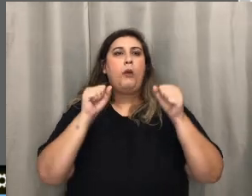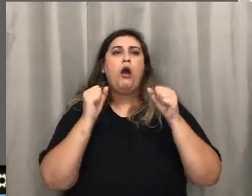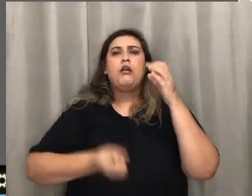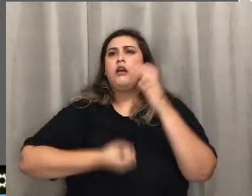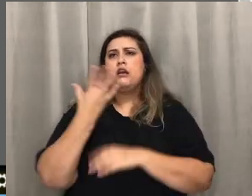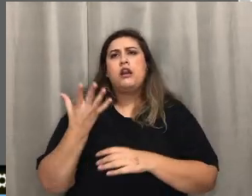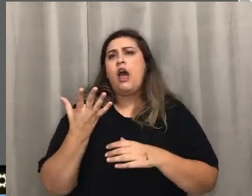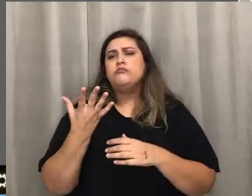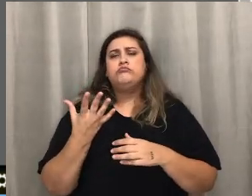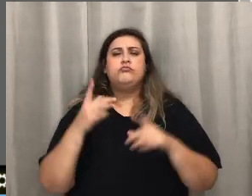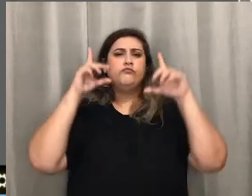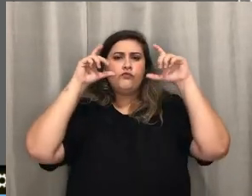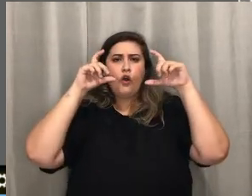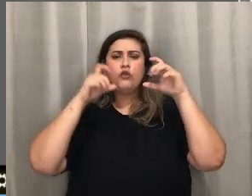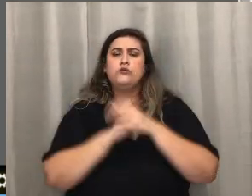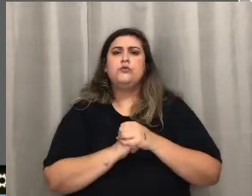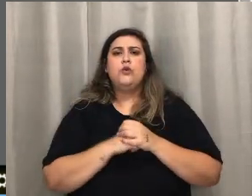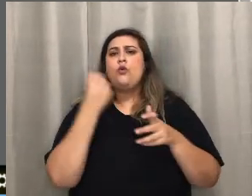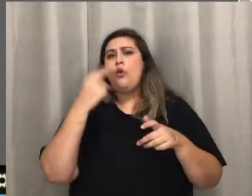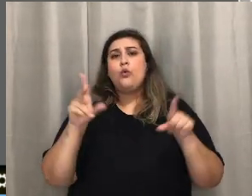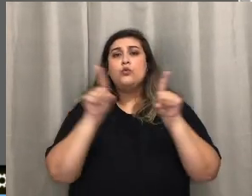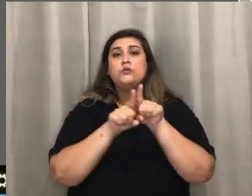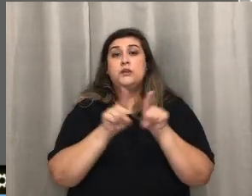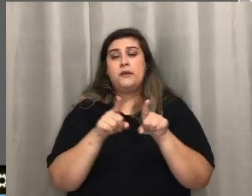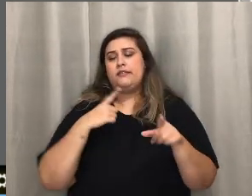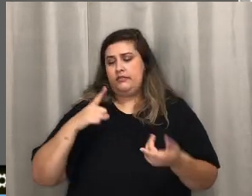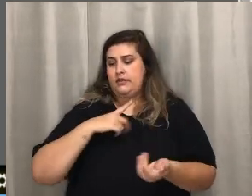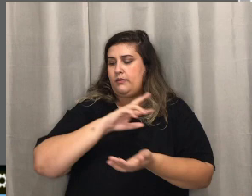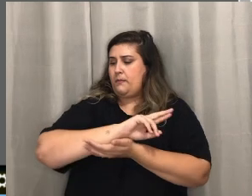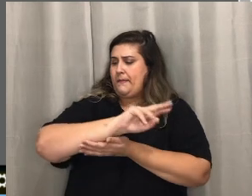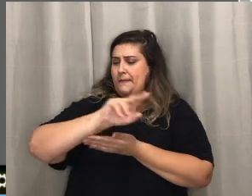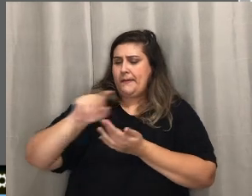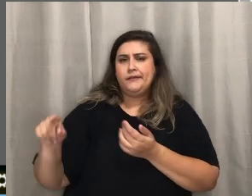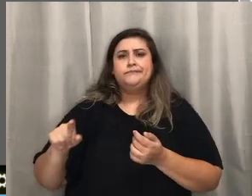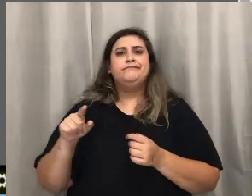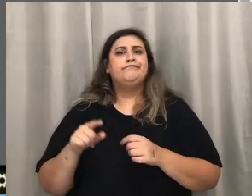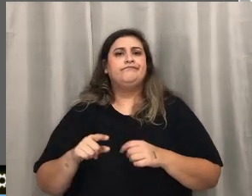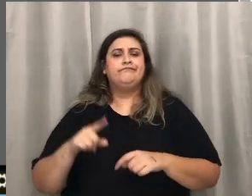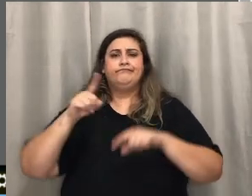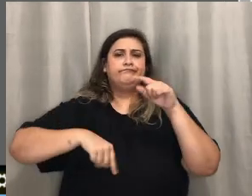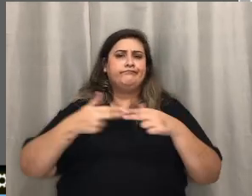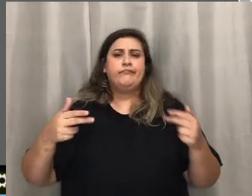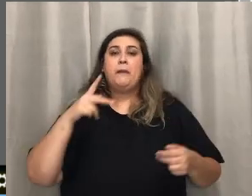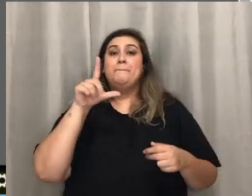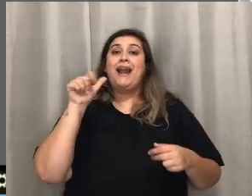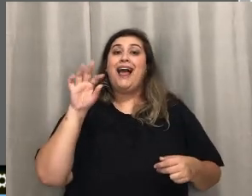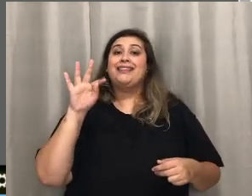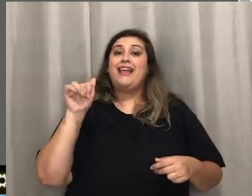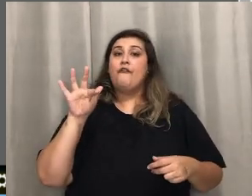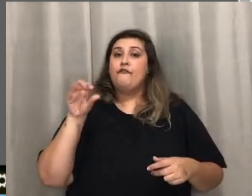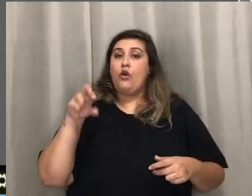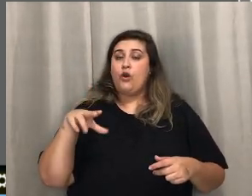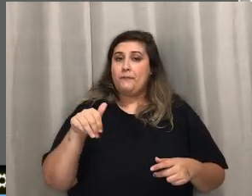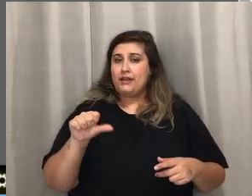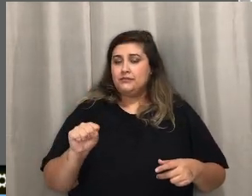podemos criar aqui uma foto, ou ainda tem vários dispositivos, várias plataformas que